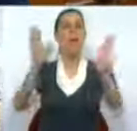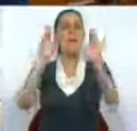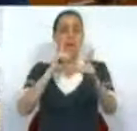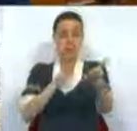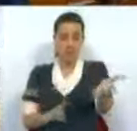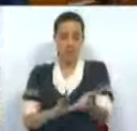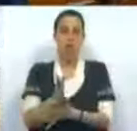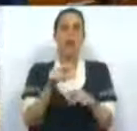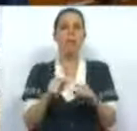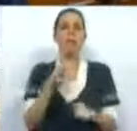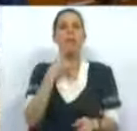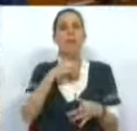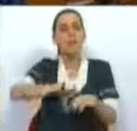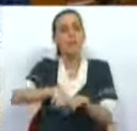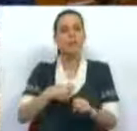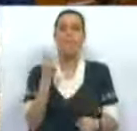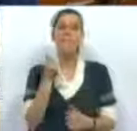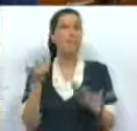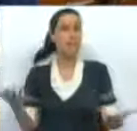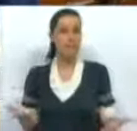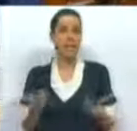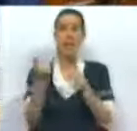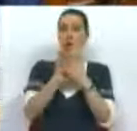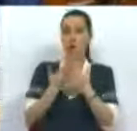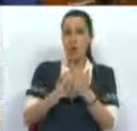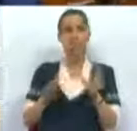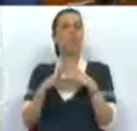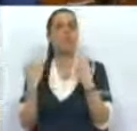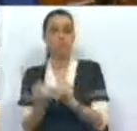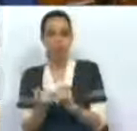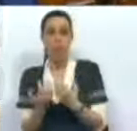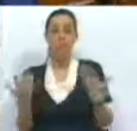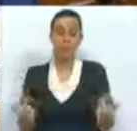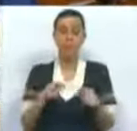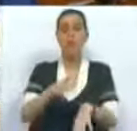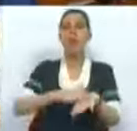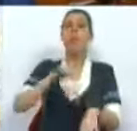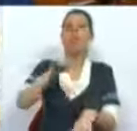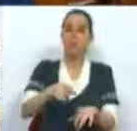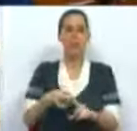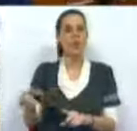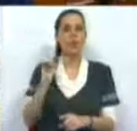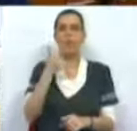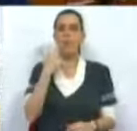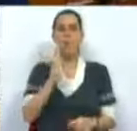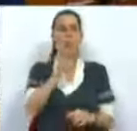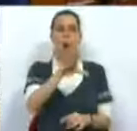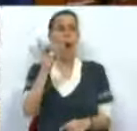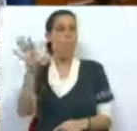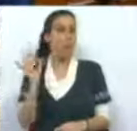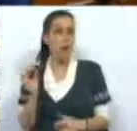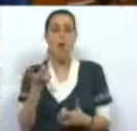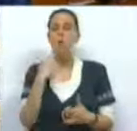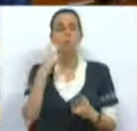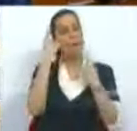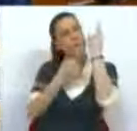seguir essa via significaria o desastre financeiro, económico e social. E é por isso que ela nem sequer pode ser opção, nem sequer